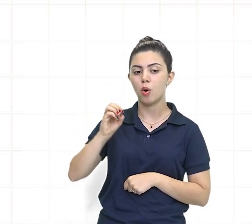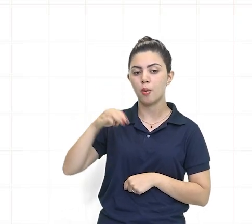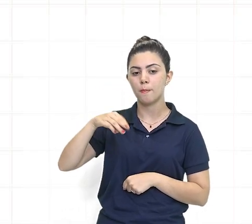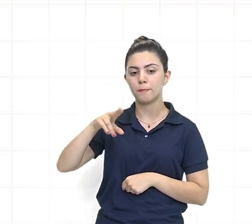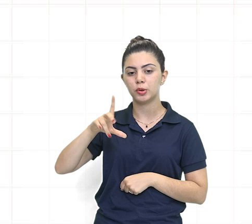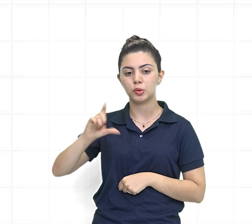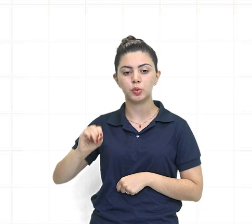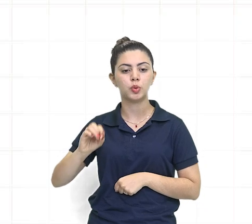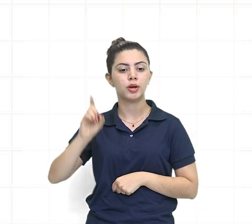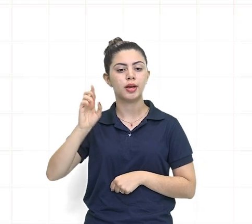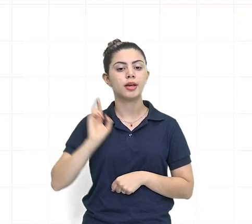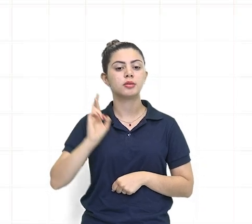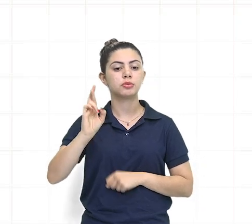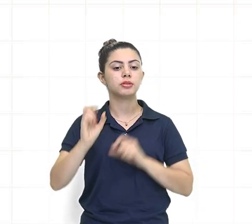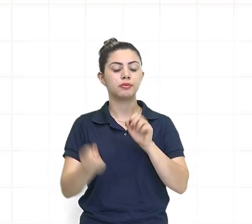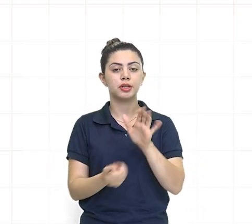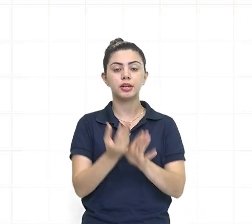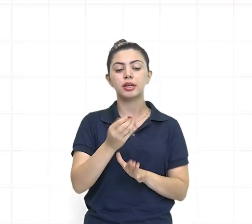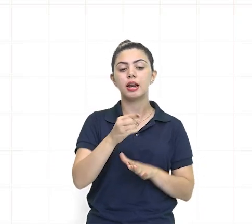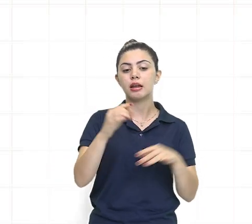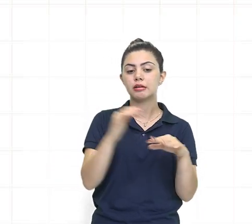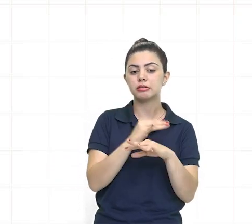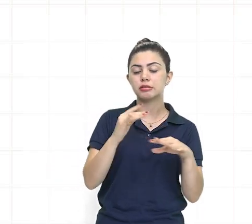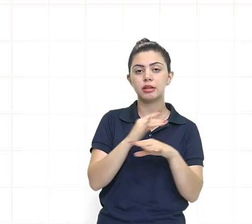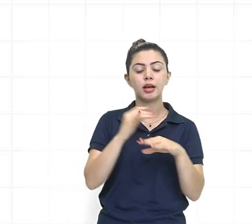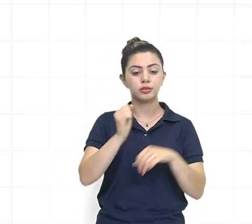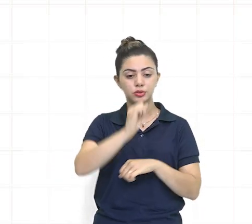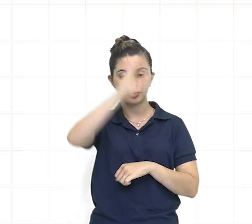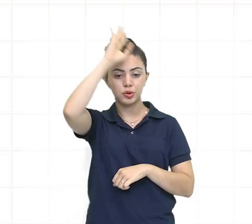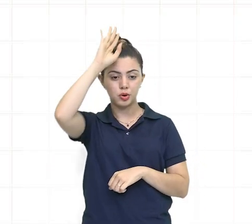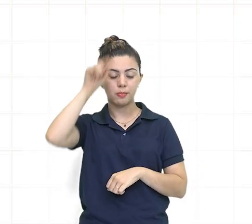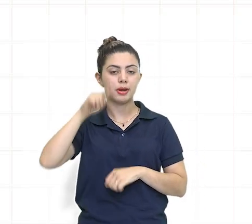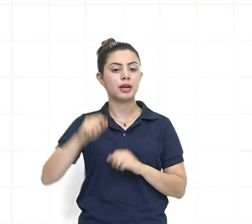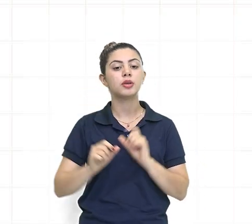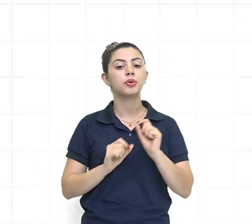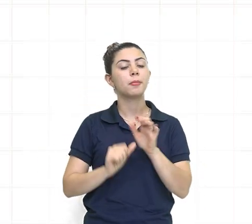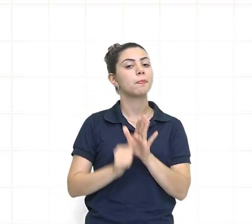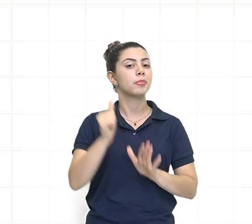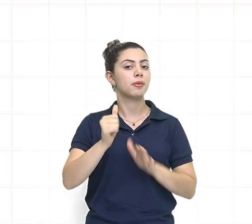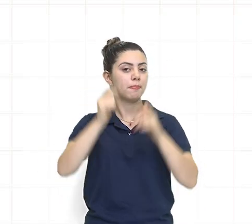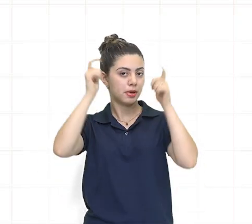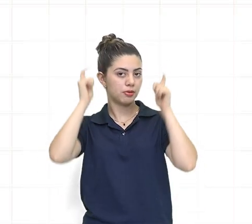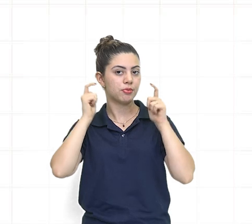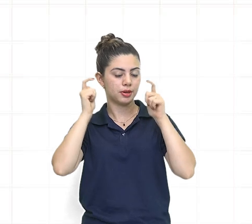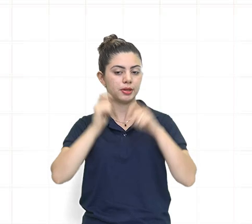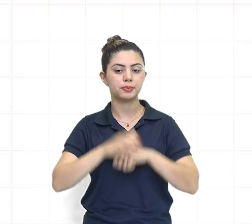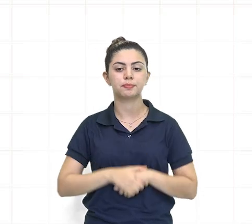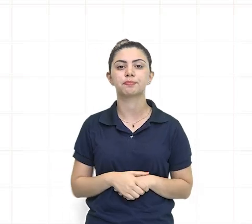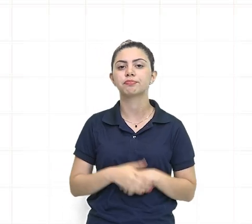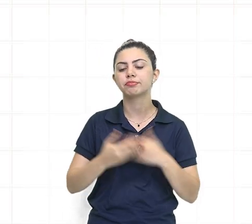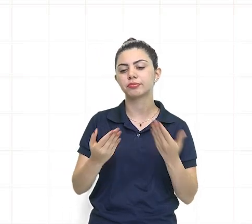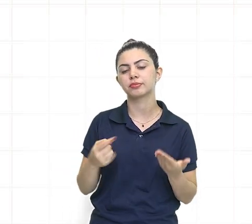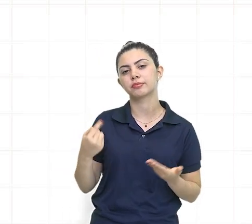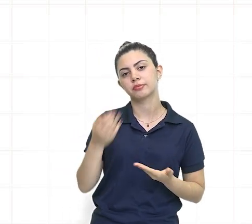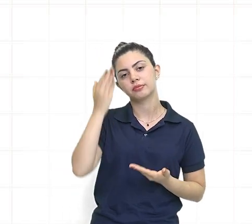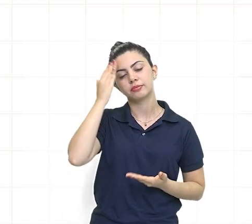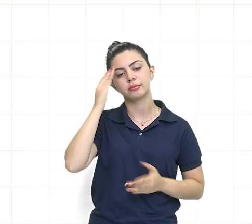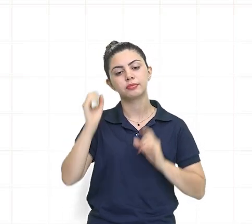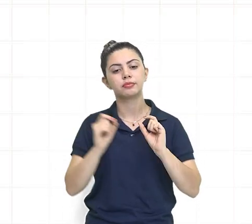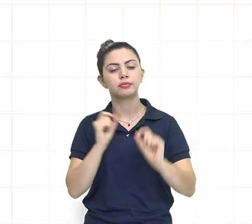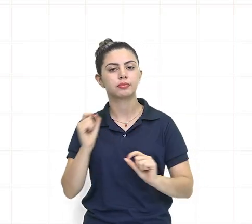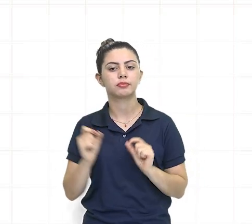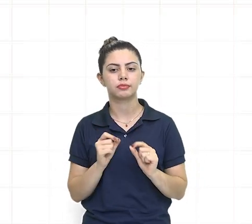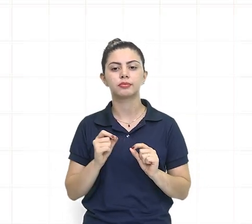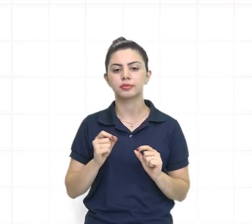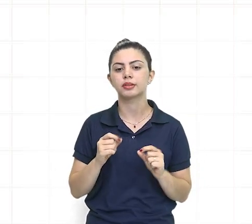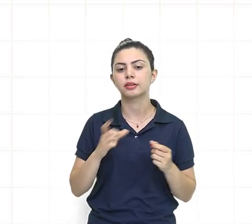então, responsável pela fundação da cidade de Roma, tornando-se o seu primeiro rei. E é claro, então, que a gente tem essa parte,